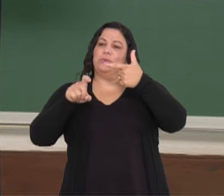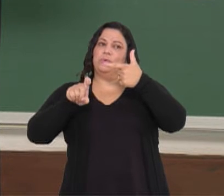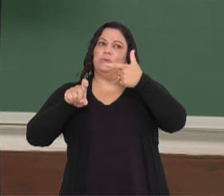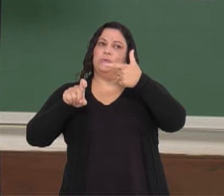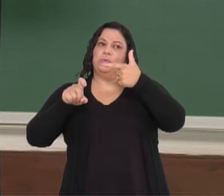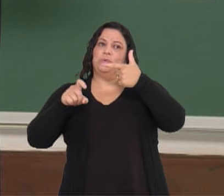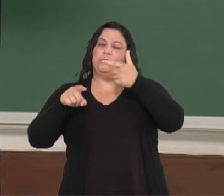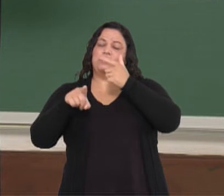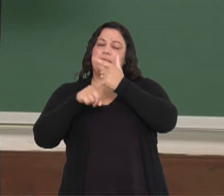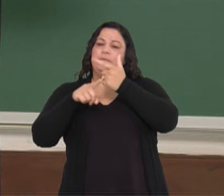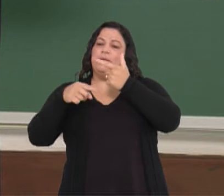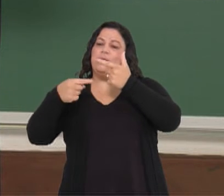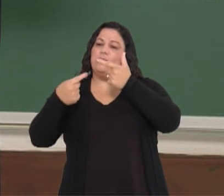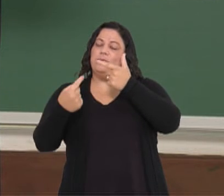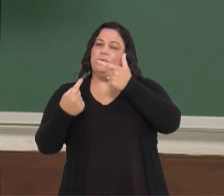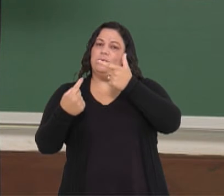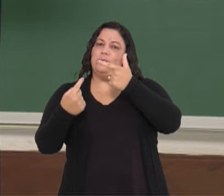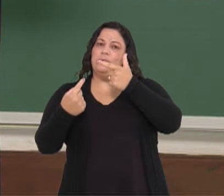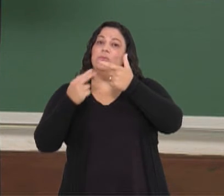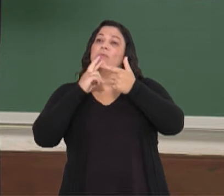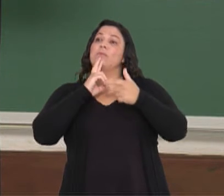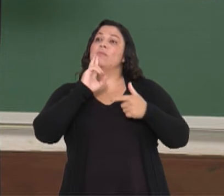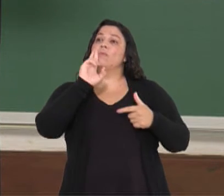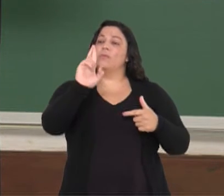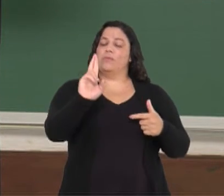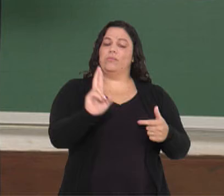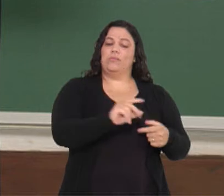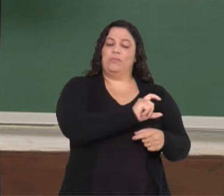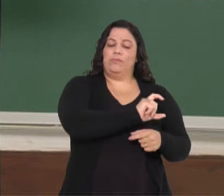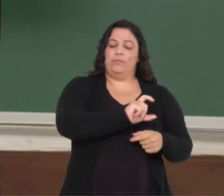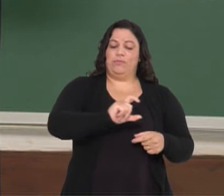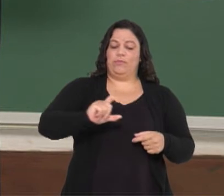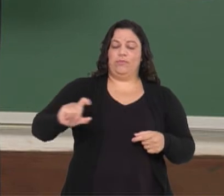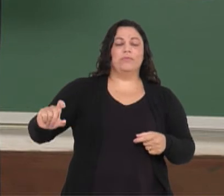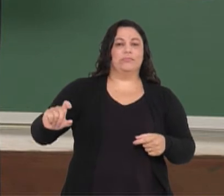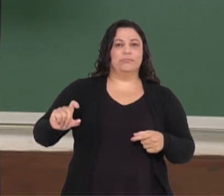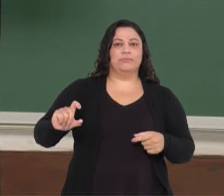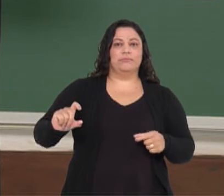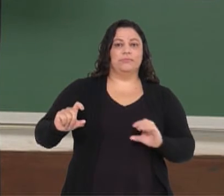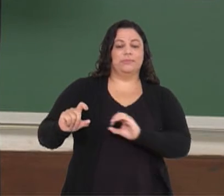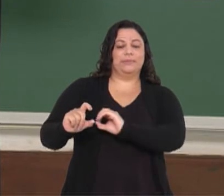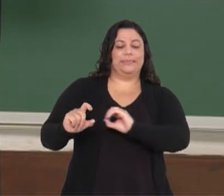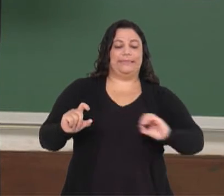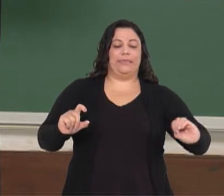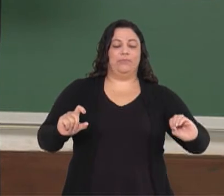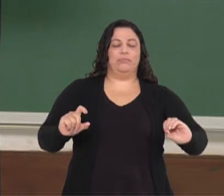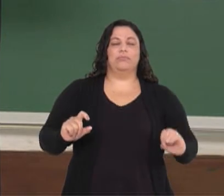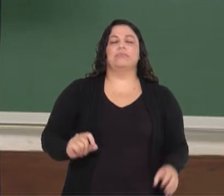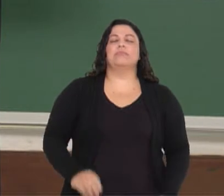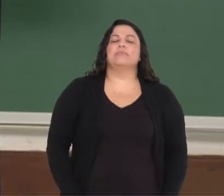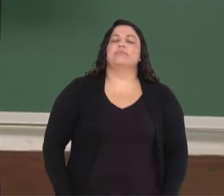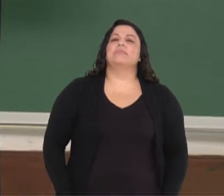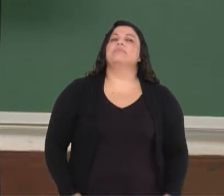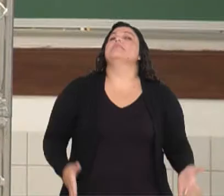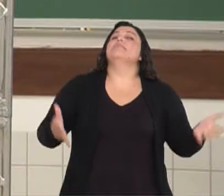e como resto zero. Então, nós temos aqui uma divisão de resto zero. Muito bem.